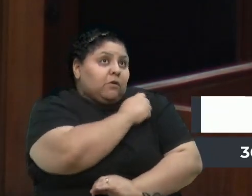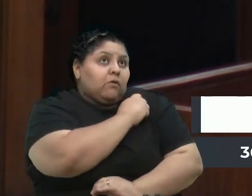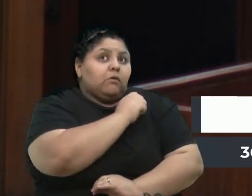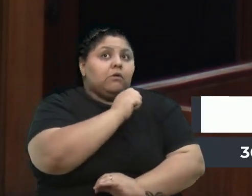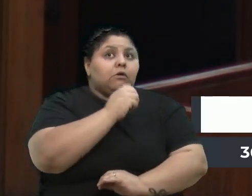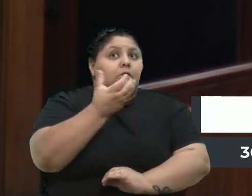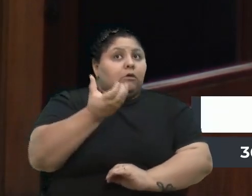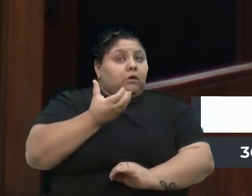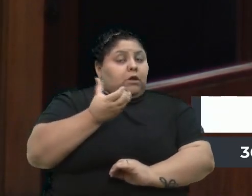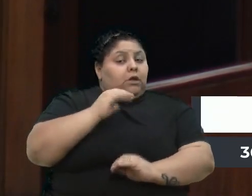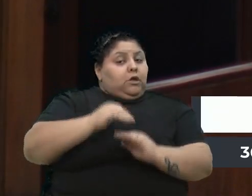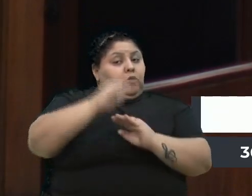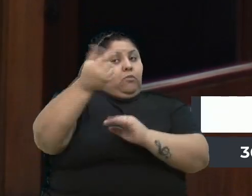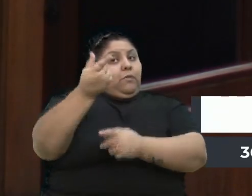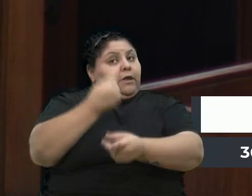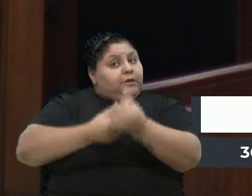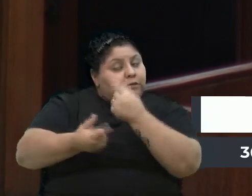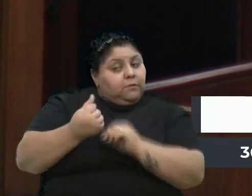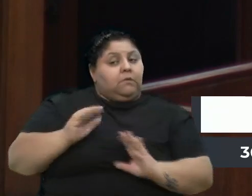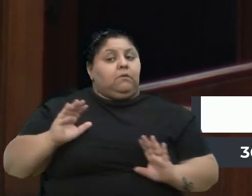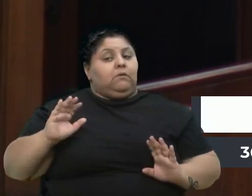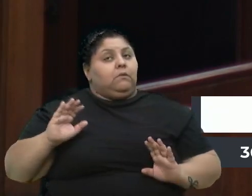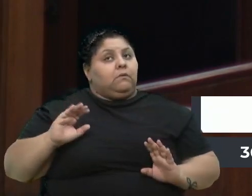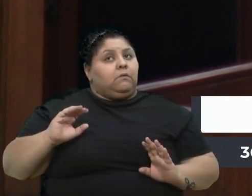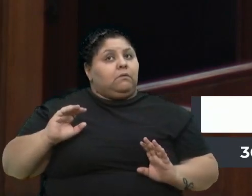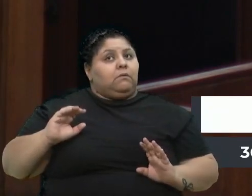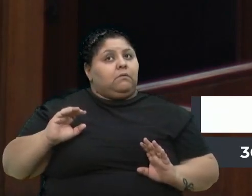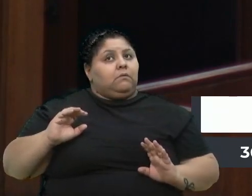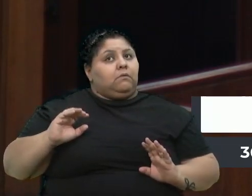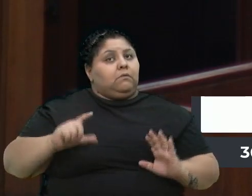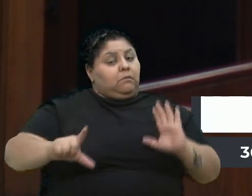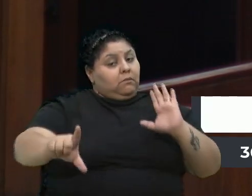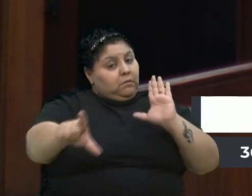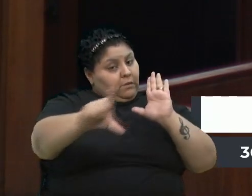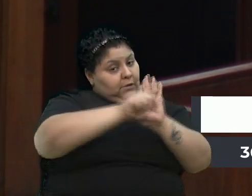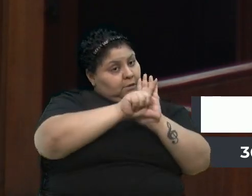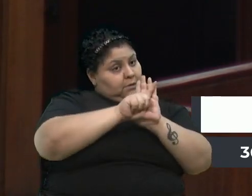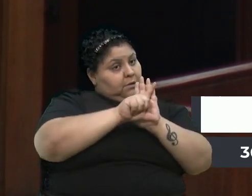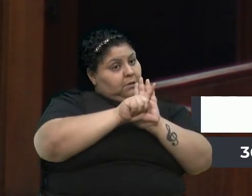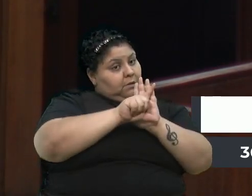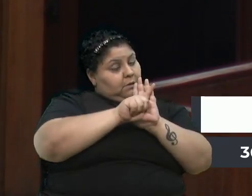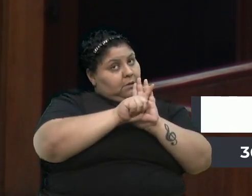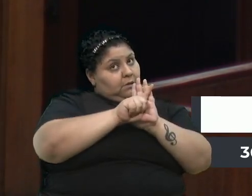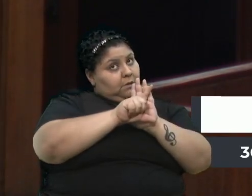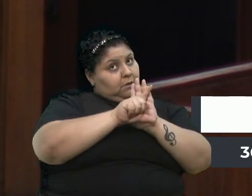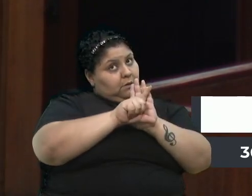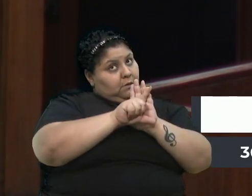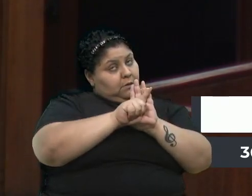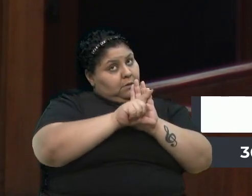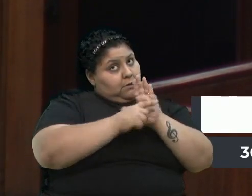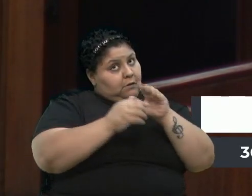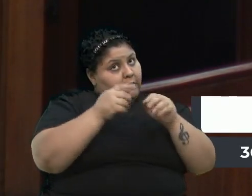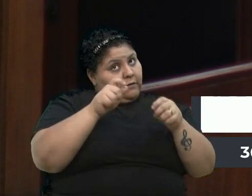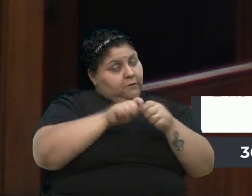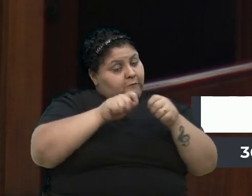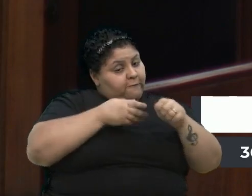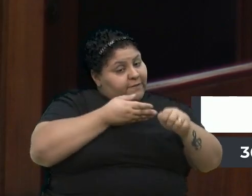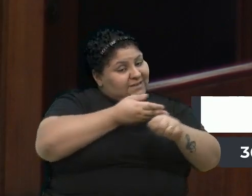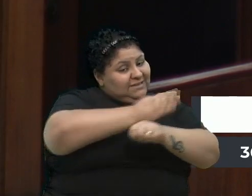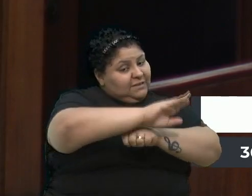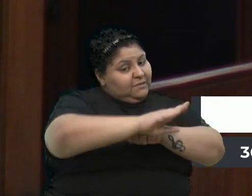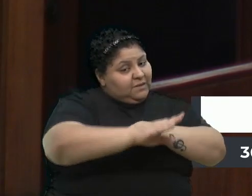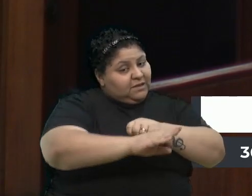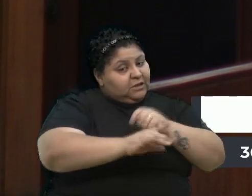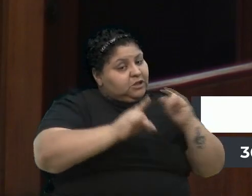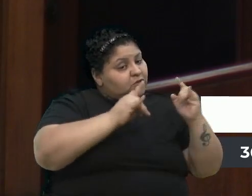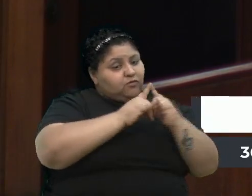mais rendimentos, isso vale para mim. Quer dizer, nas leis que regem as fundações, é um absurdo isso. É um absurdo